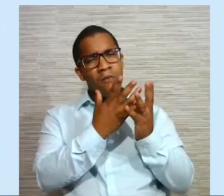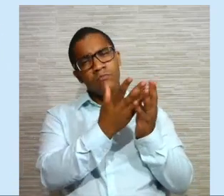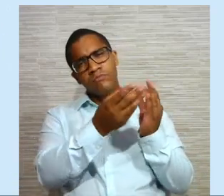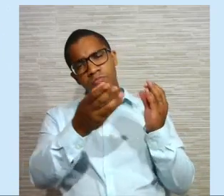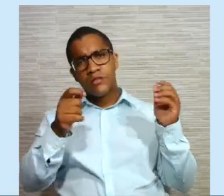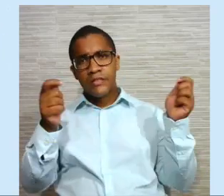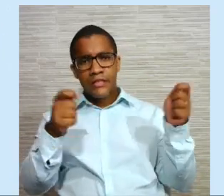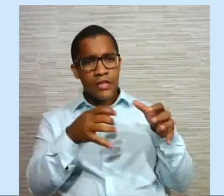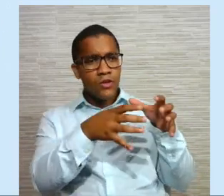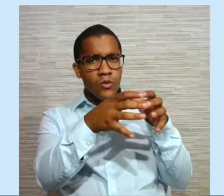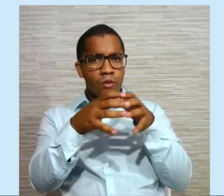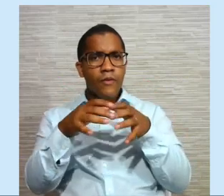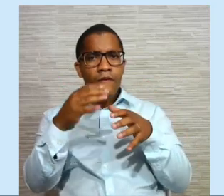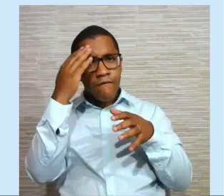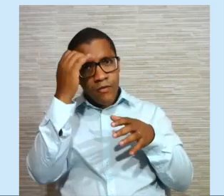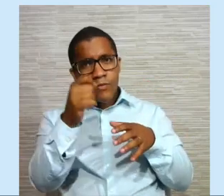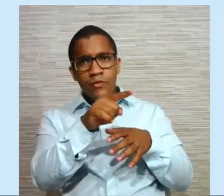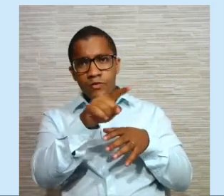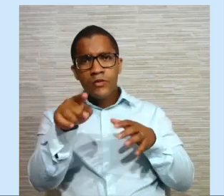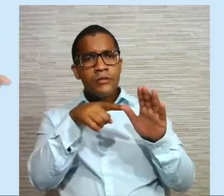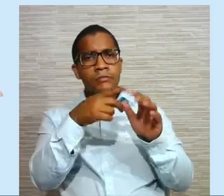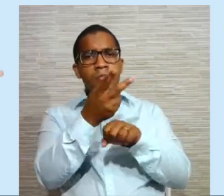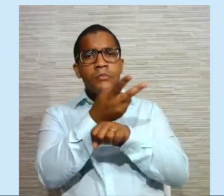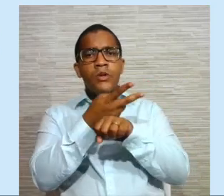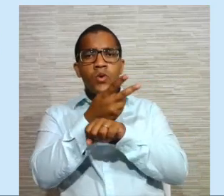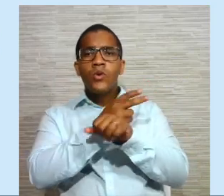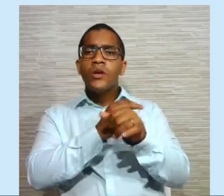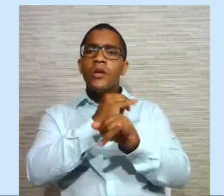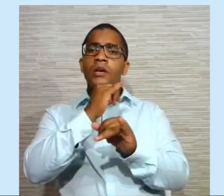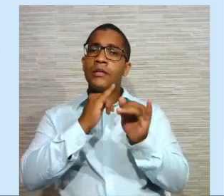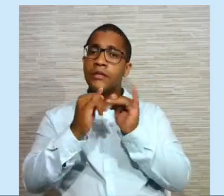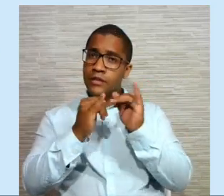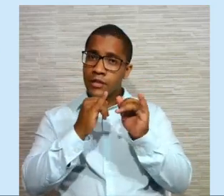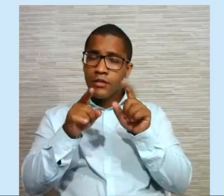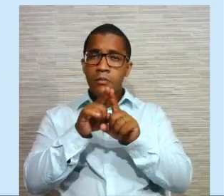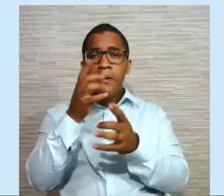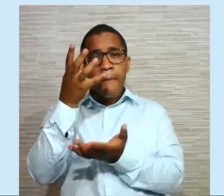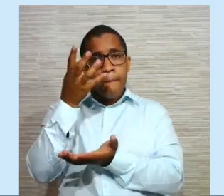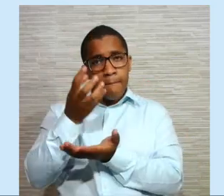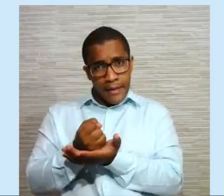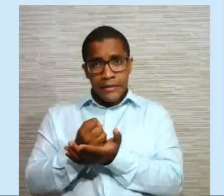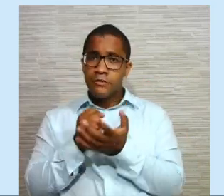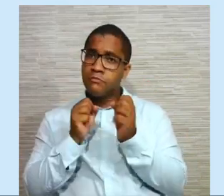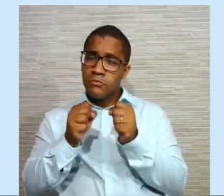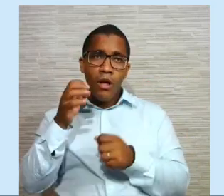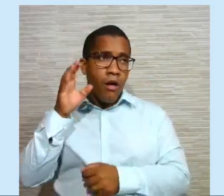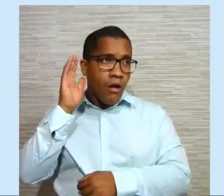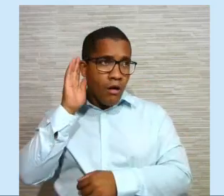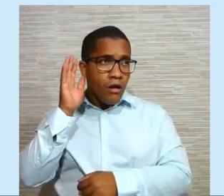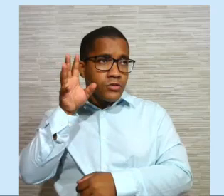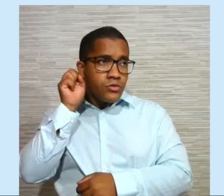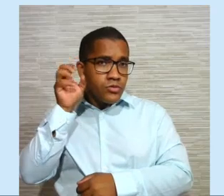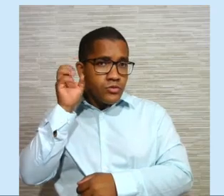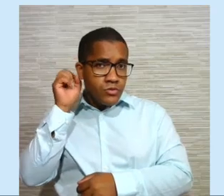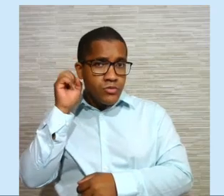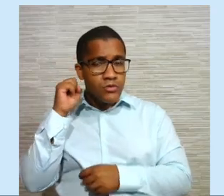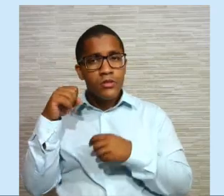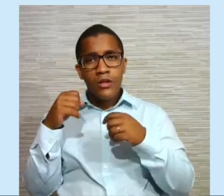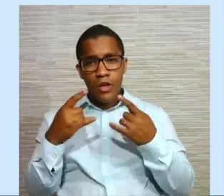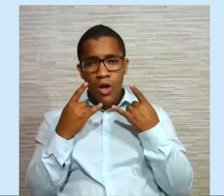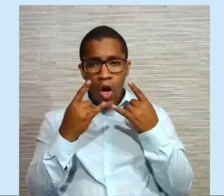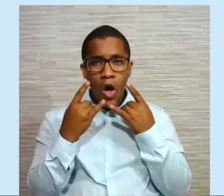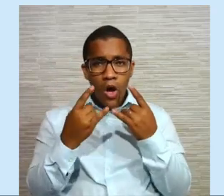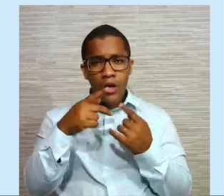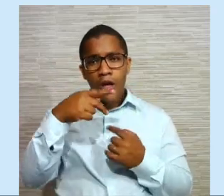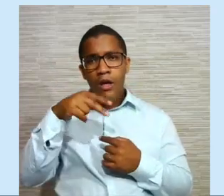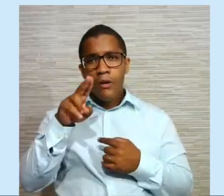vários artistas, você procurar na internet, né? Enfim, pode ouvir também as músicas, né? Baixar a playlist punk rock,